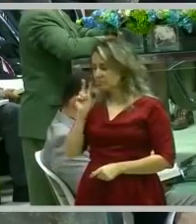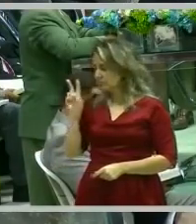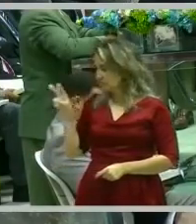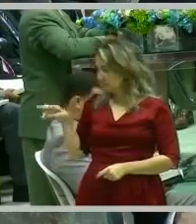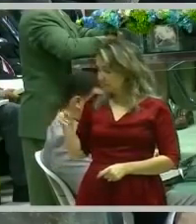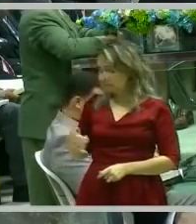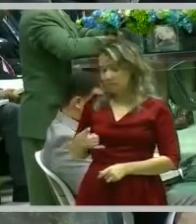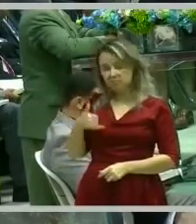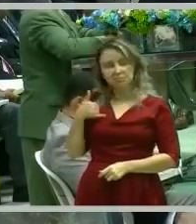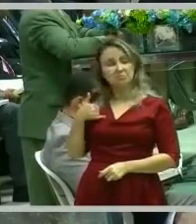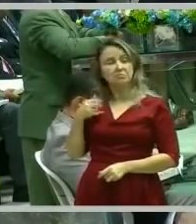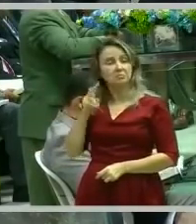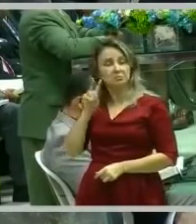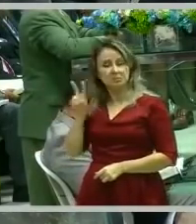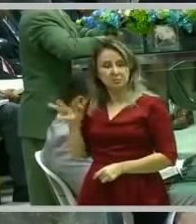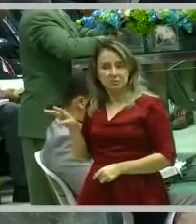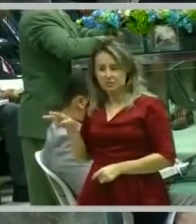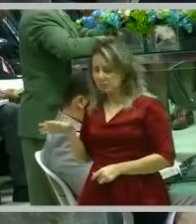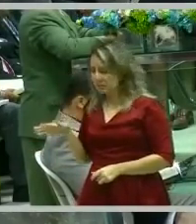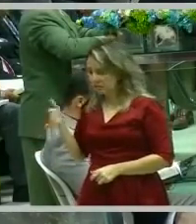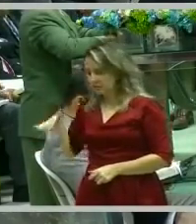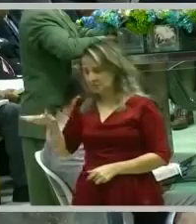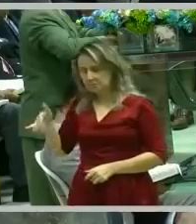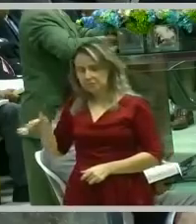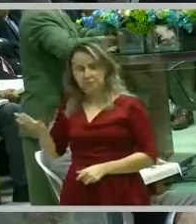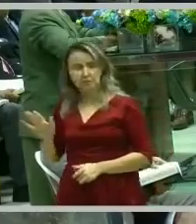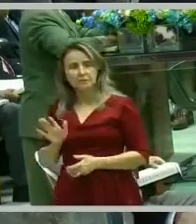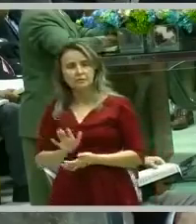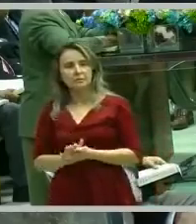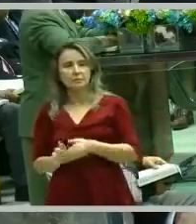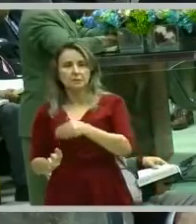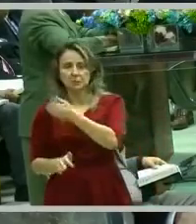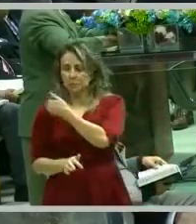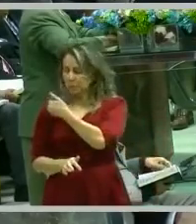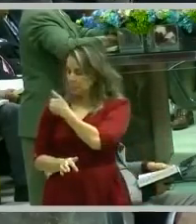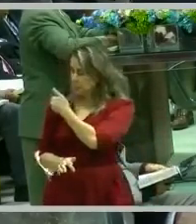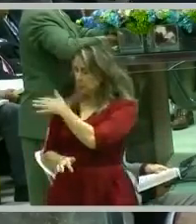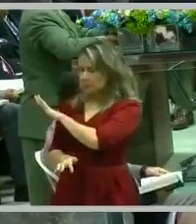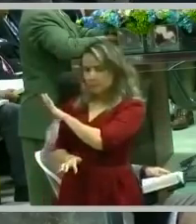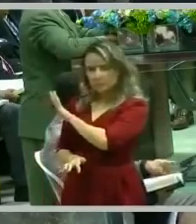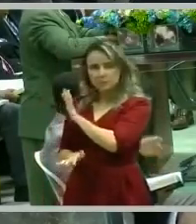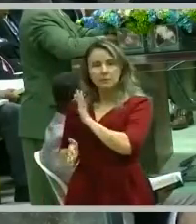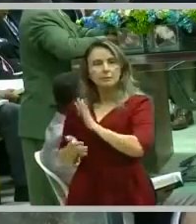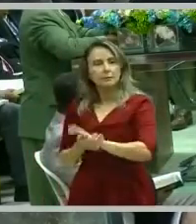importa. Glória a Deus. Aleluia. Glória a Deus. Quando